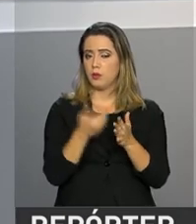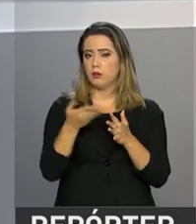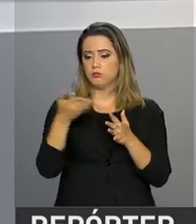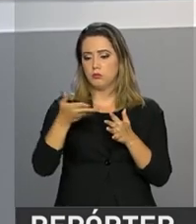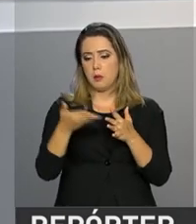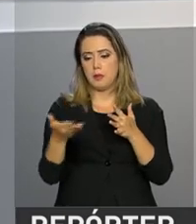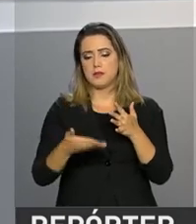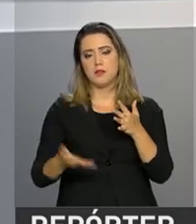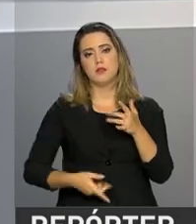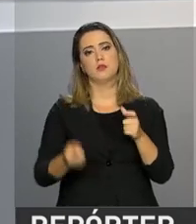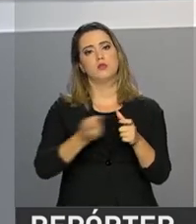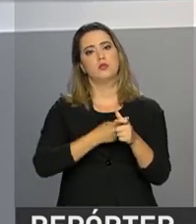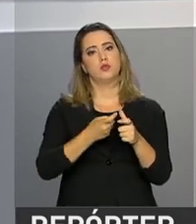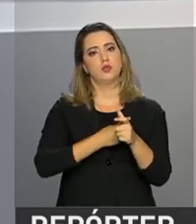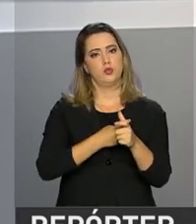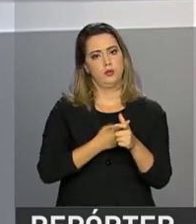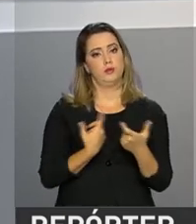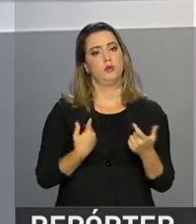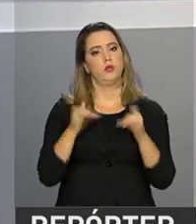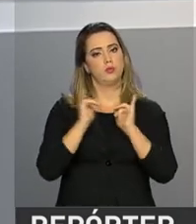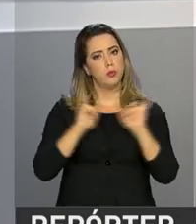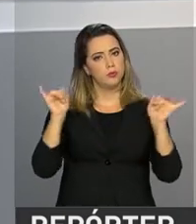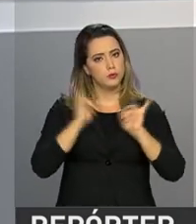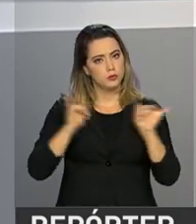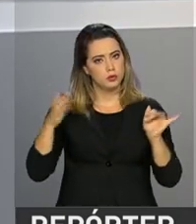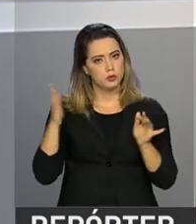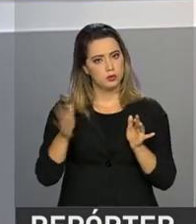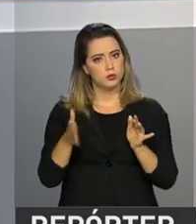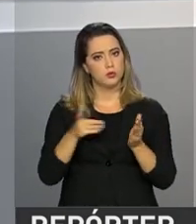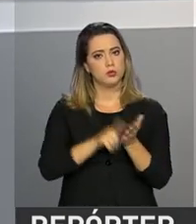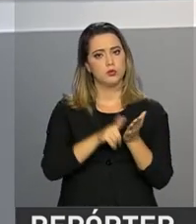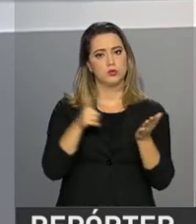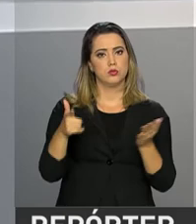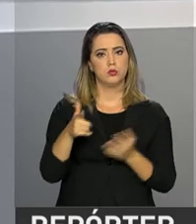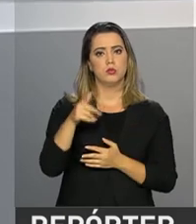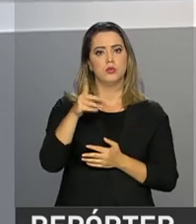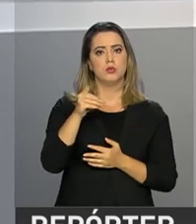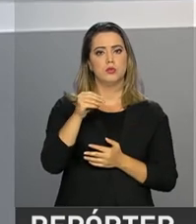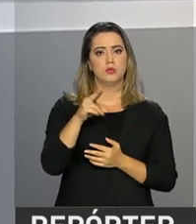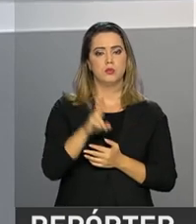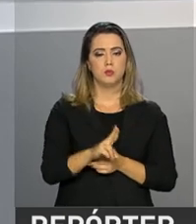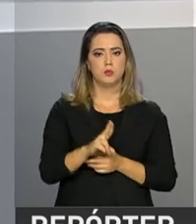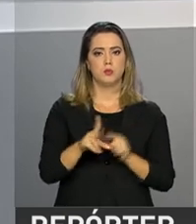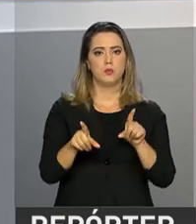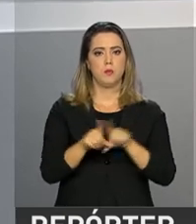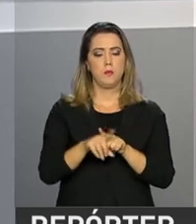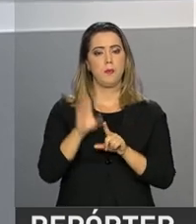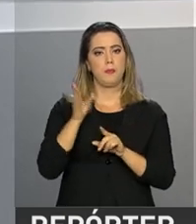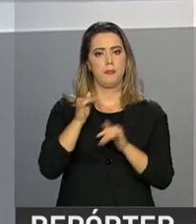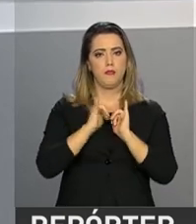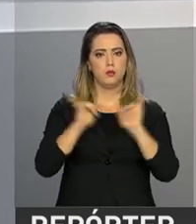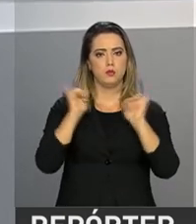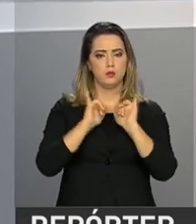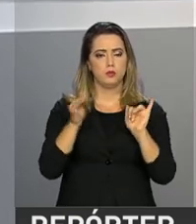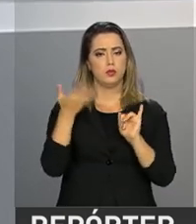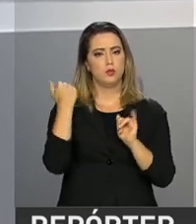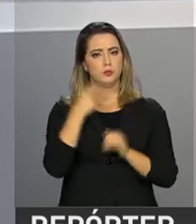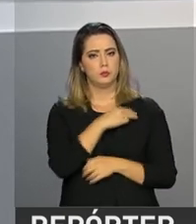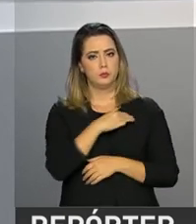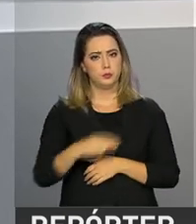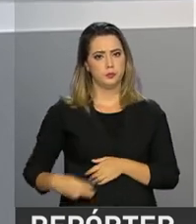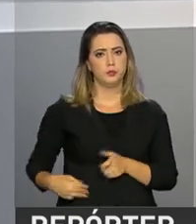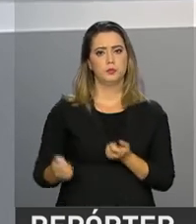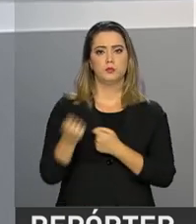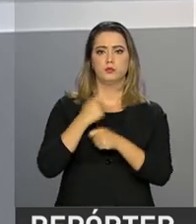dívidas com a união a medida foi publicada agora pouco em edição extra do diário oficial da união e já havia sido confirmada